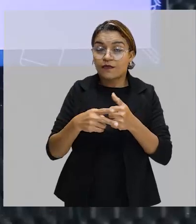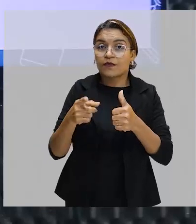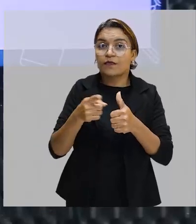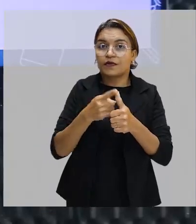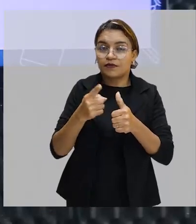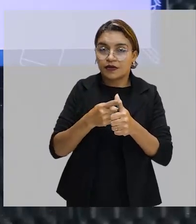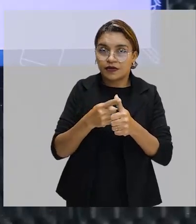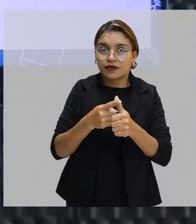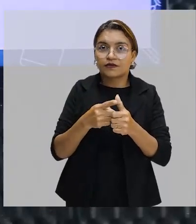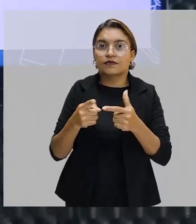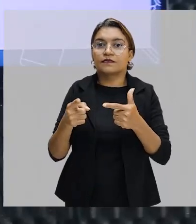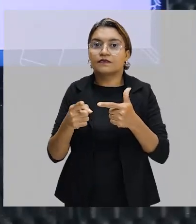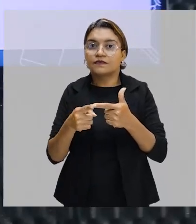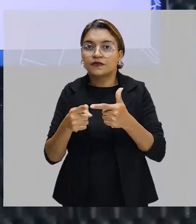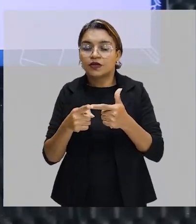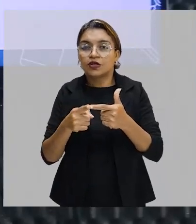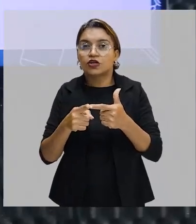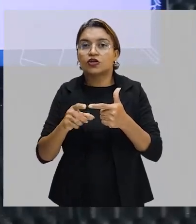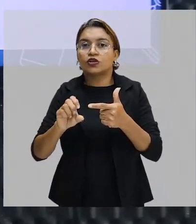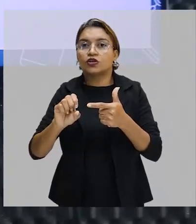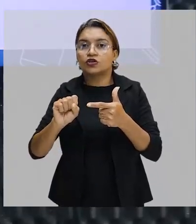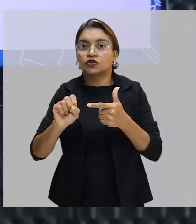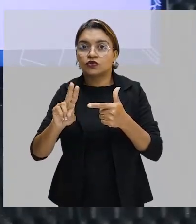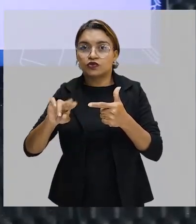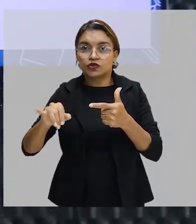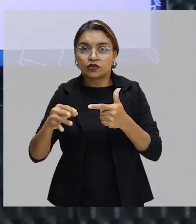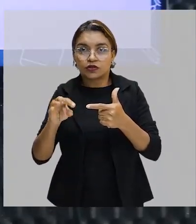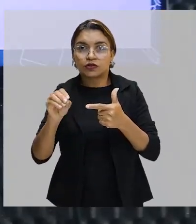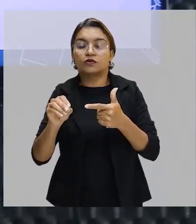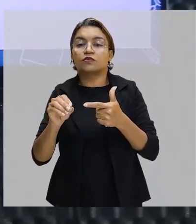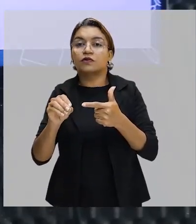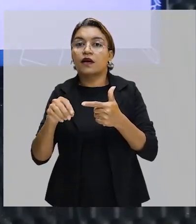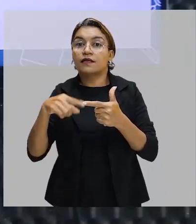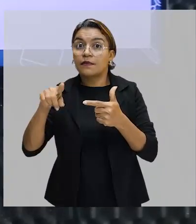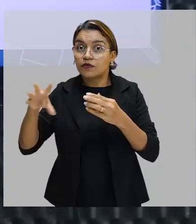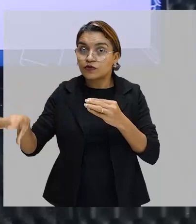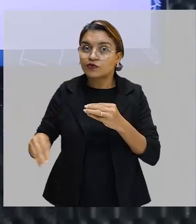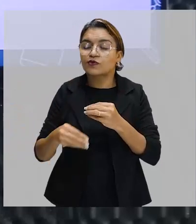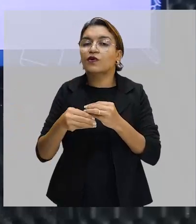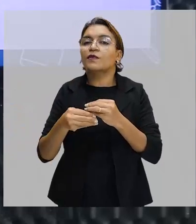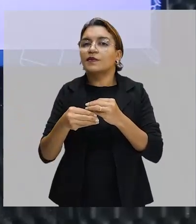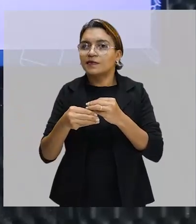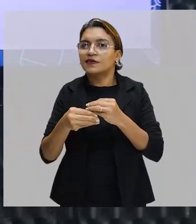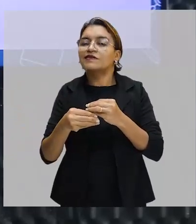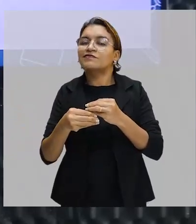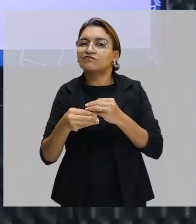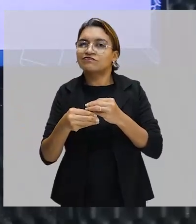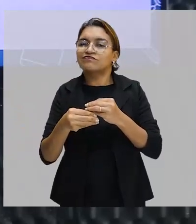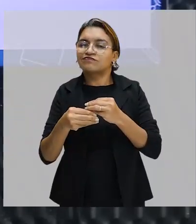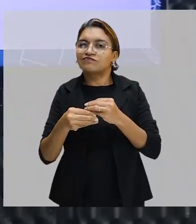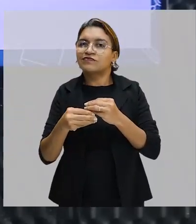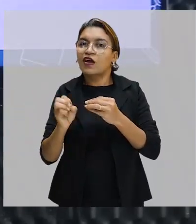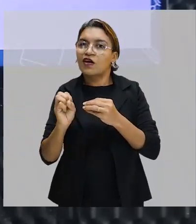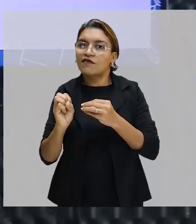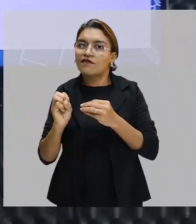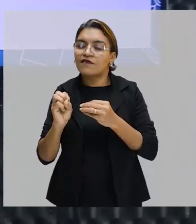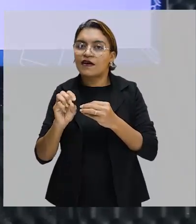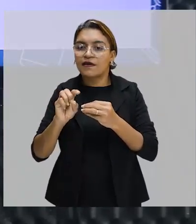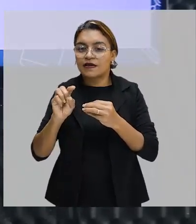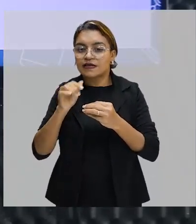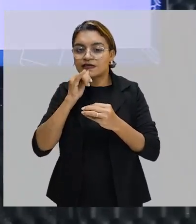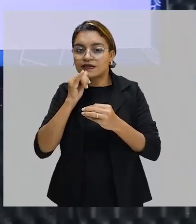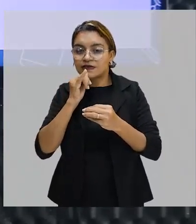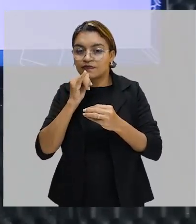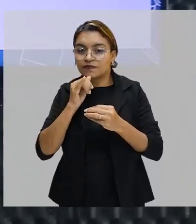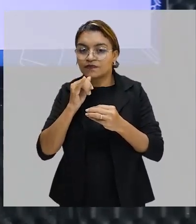primeiro, sujeito e complemento, com ponto de interrogação no final, e criar a resposta curta vai me dar essas duas possibilidades,